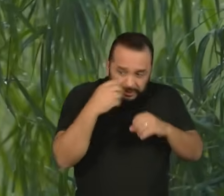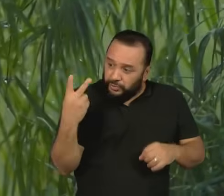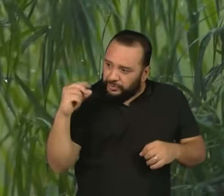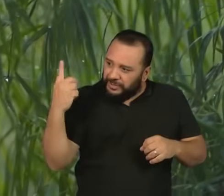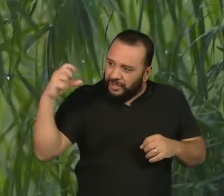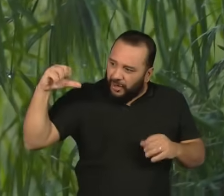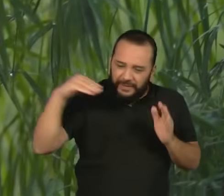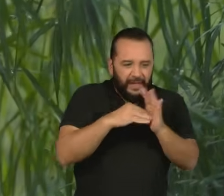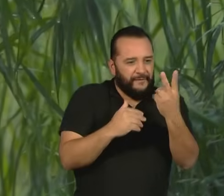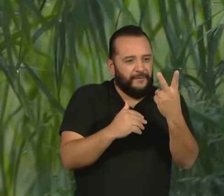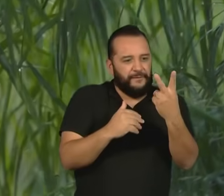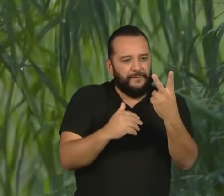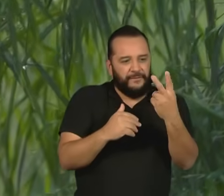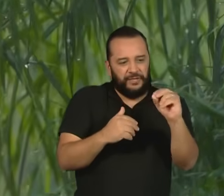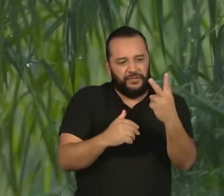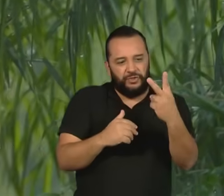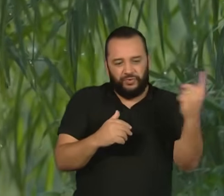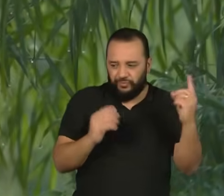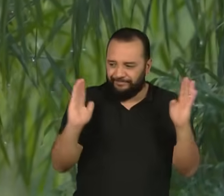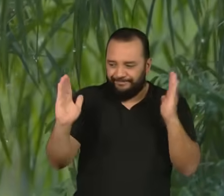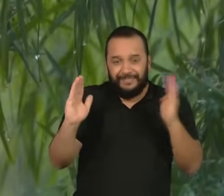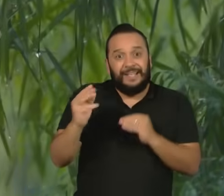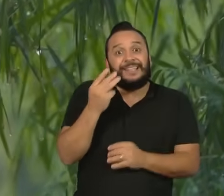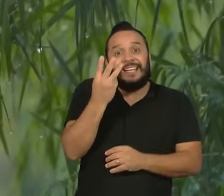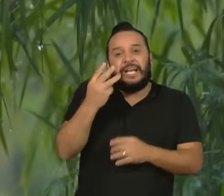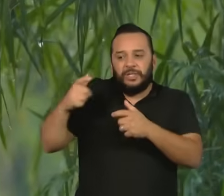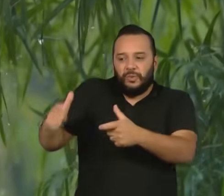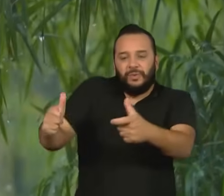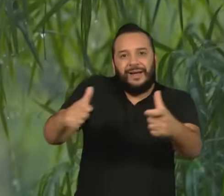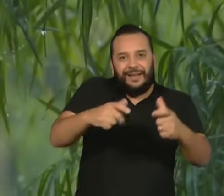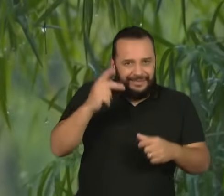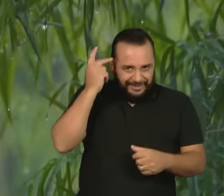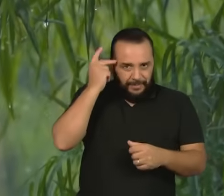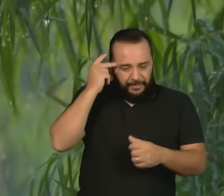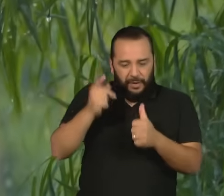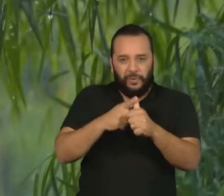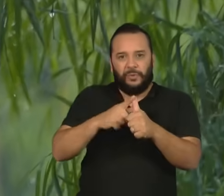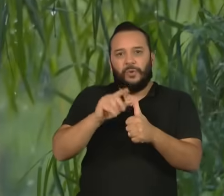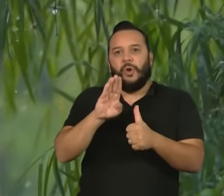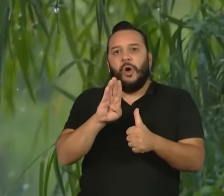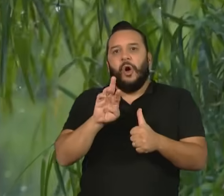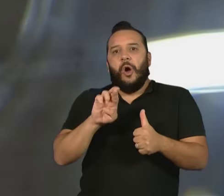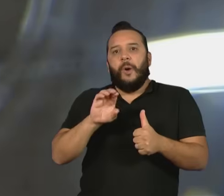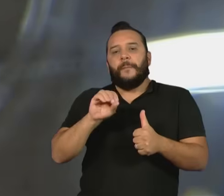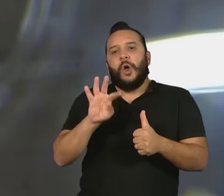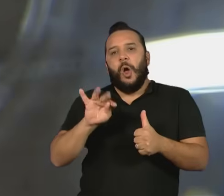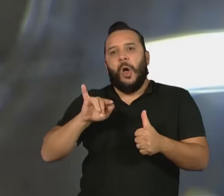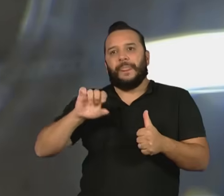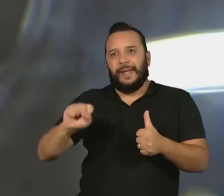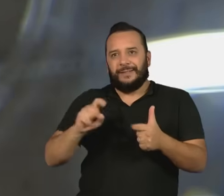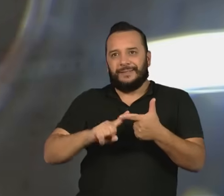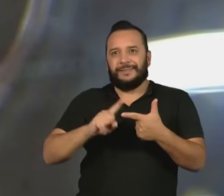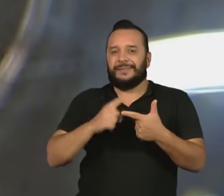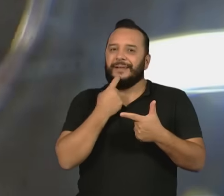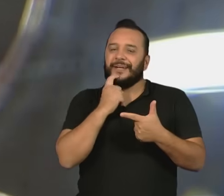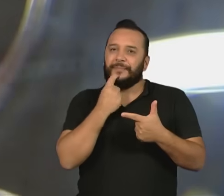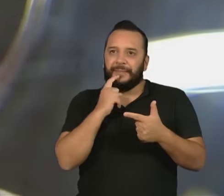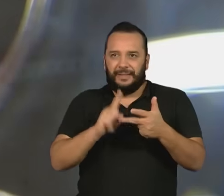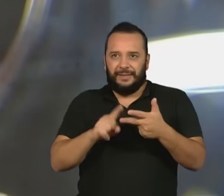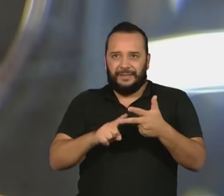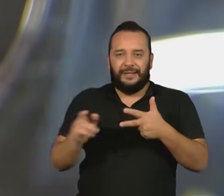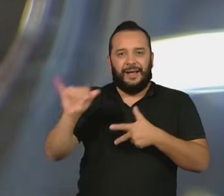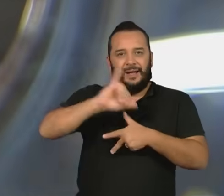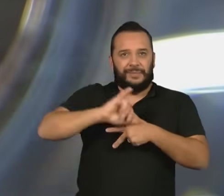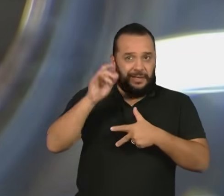3 cidades do estado de São Paulo: Brotas, Campinas e a capital São Paulo. A química Mariana Amaral